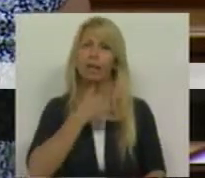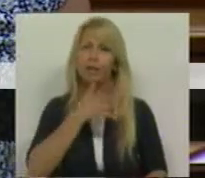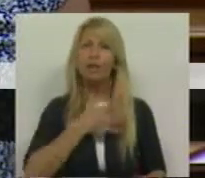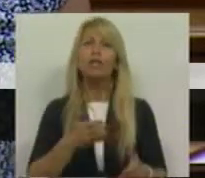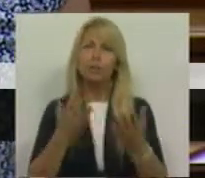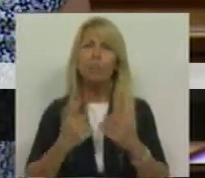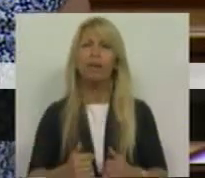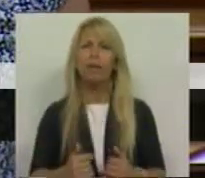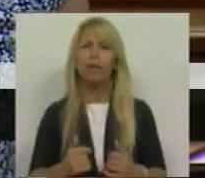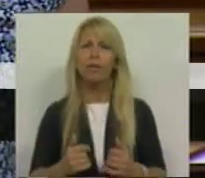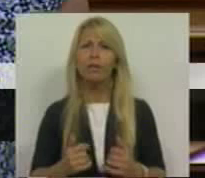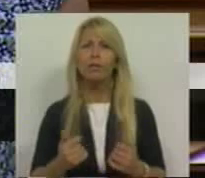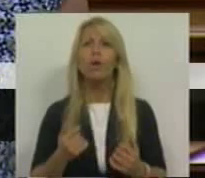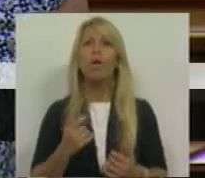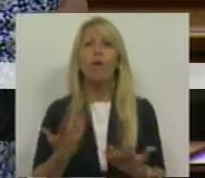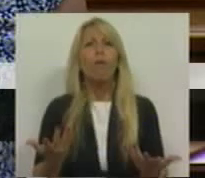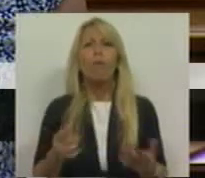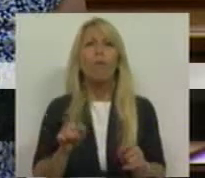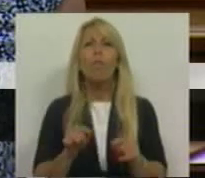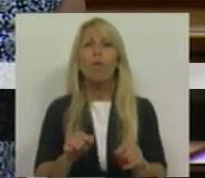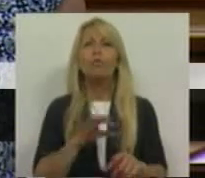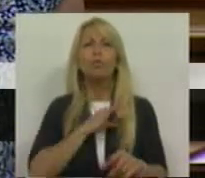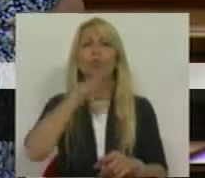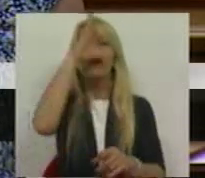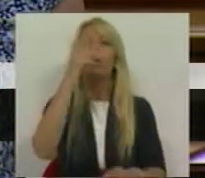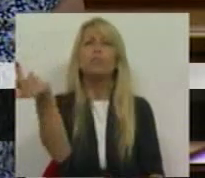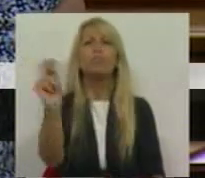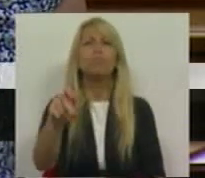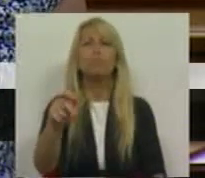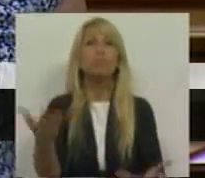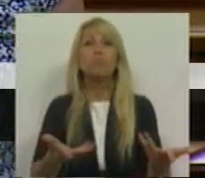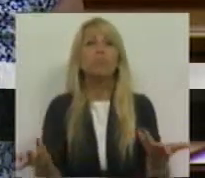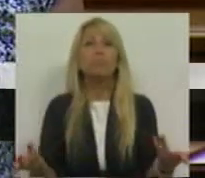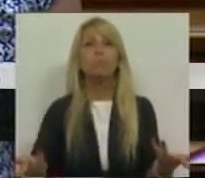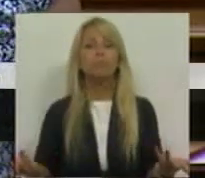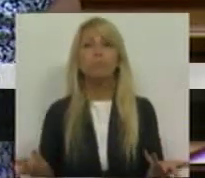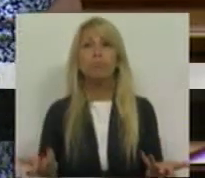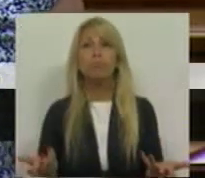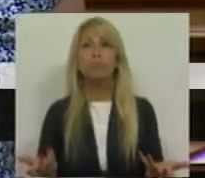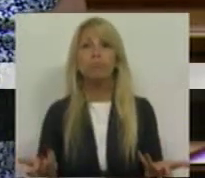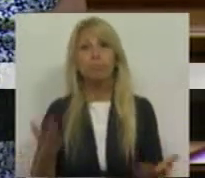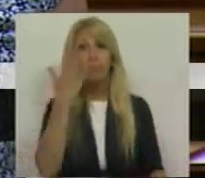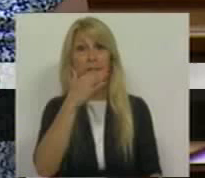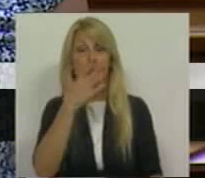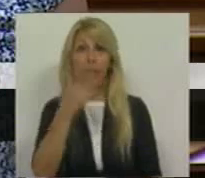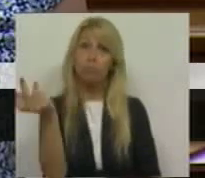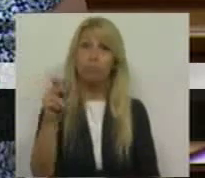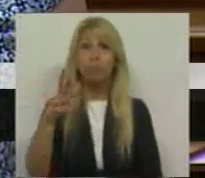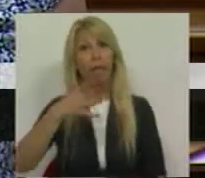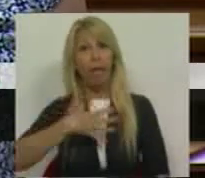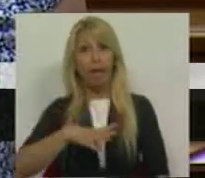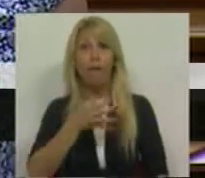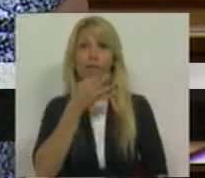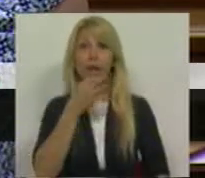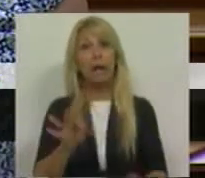Explique-nos lá o que é que de facto está aqui o Senhor Ministro hoje a fazer. Se nos quis vir falar como